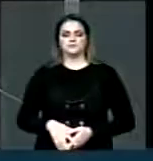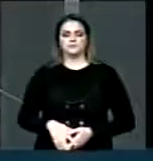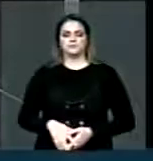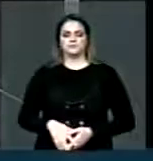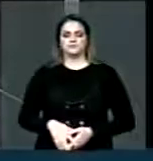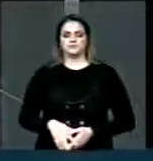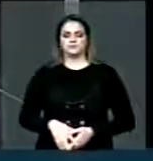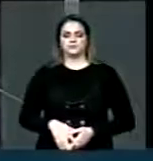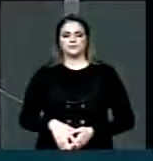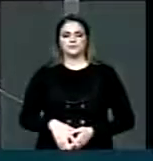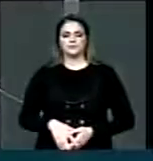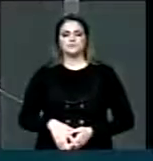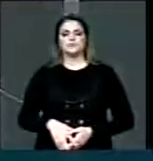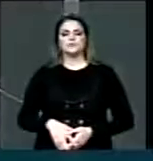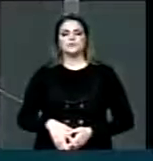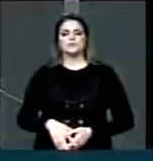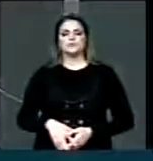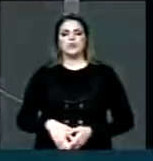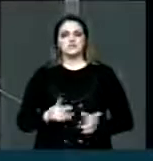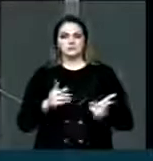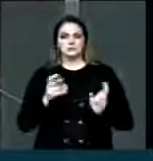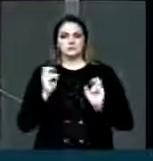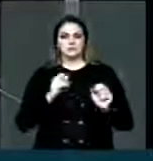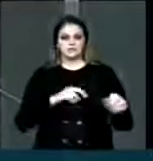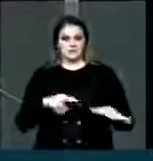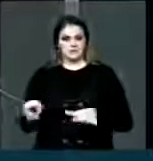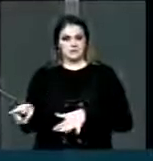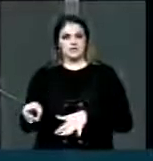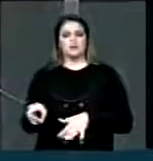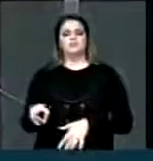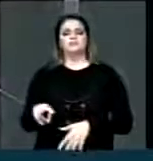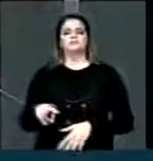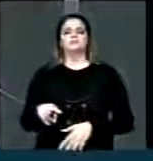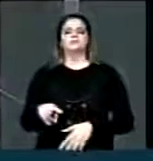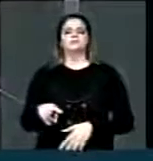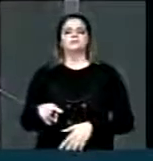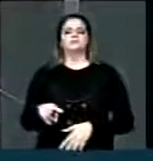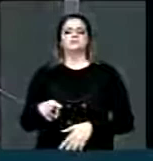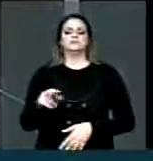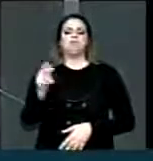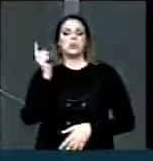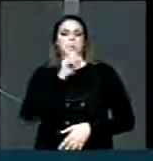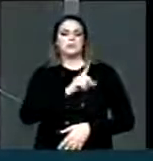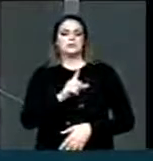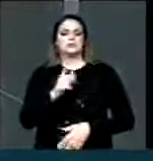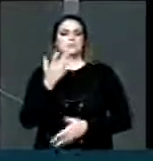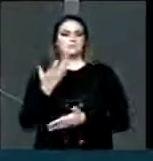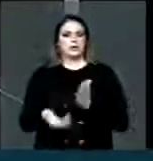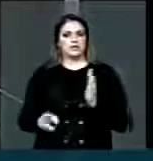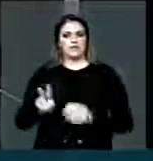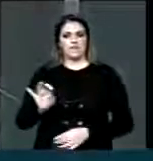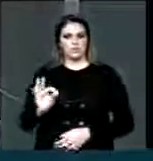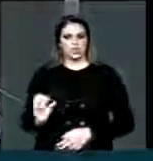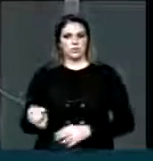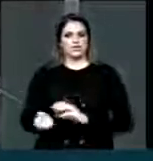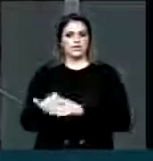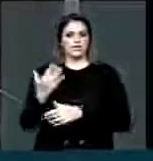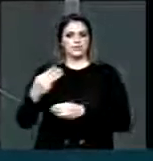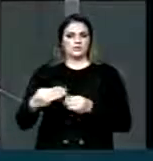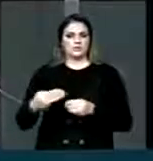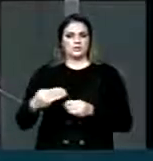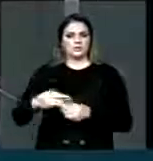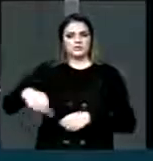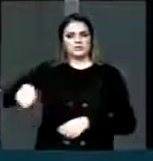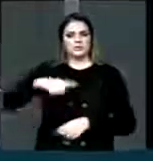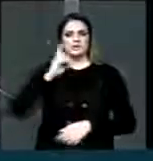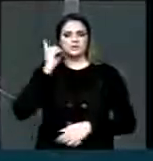eu concluo. A gente viu essa semana aqui, para se derrubar um veto de criação de novos municípios, os